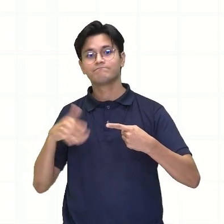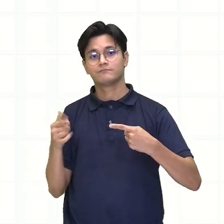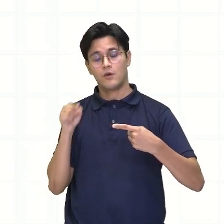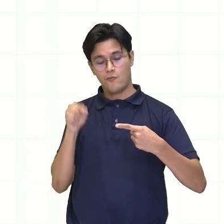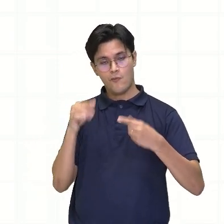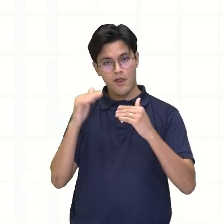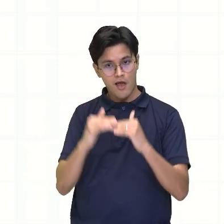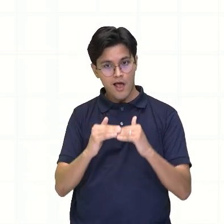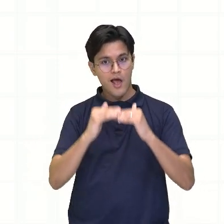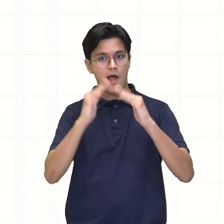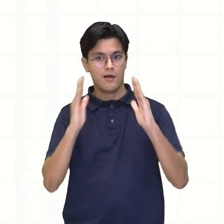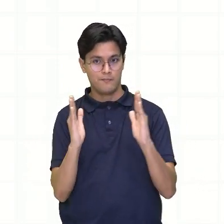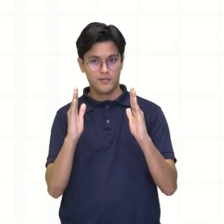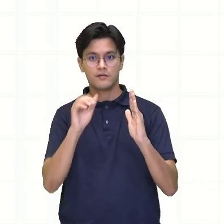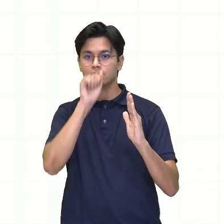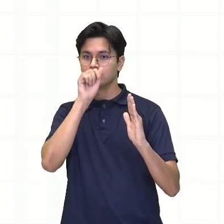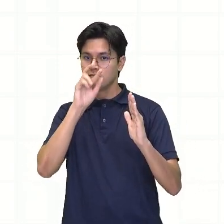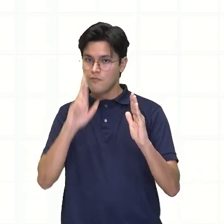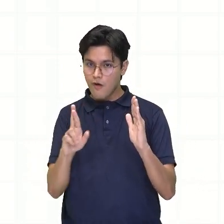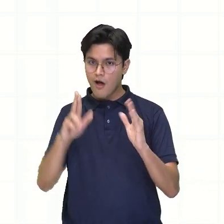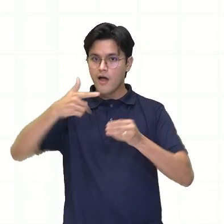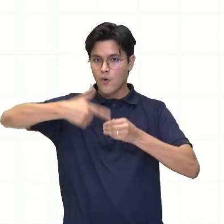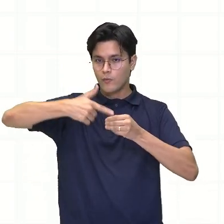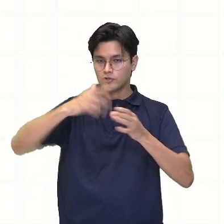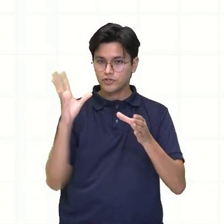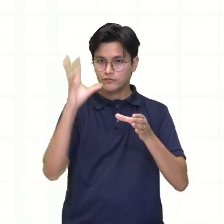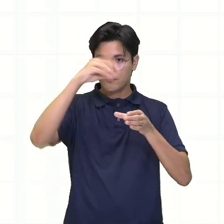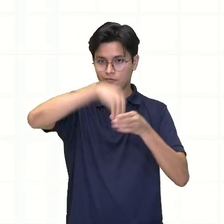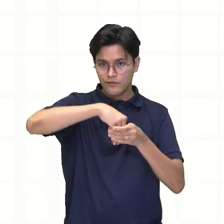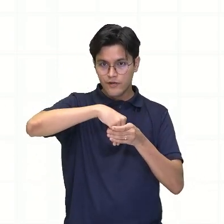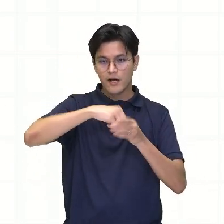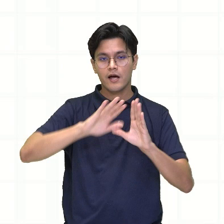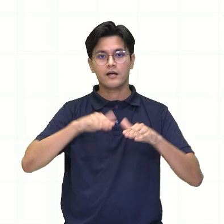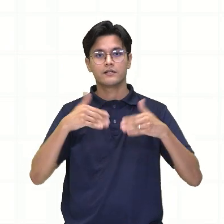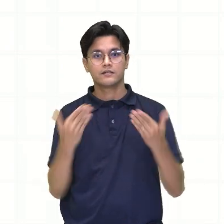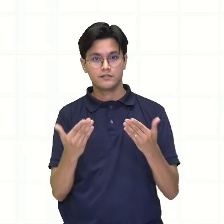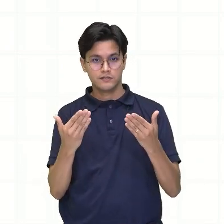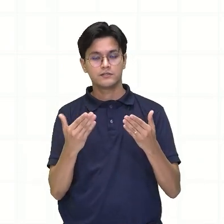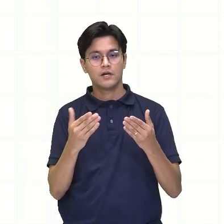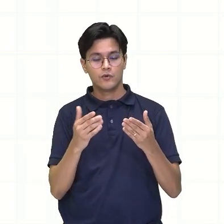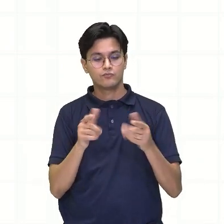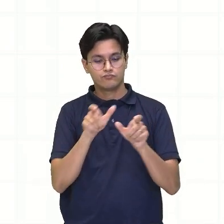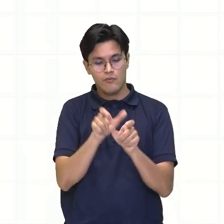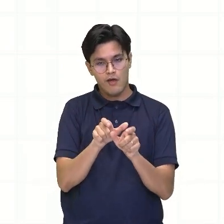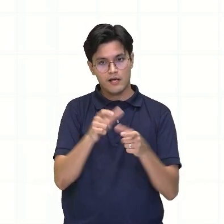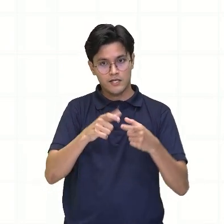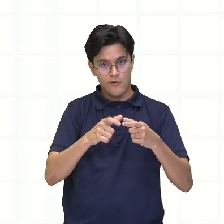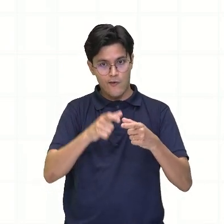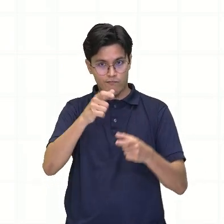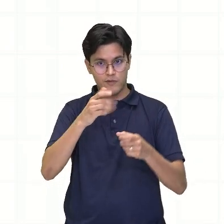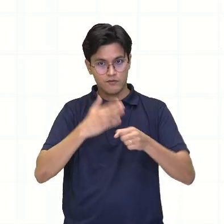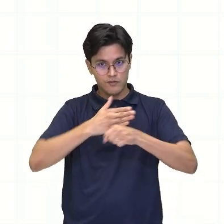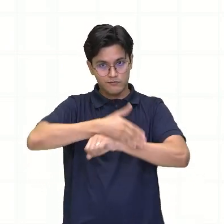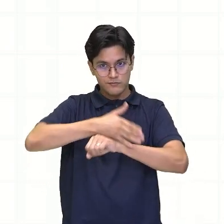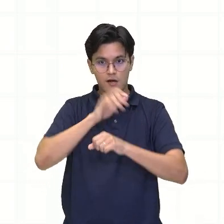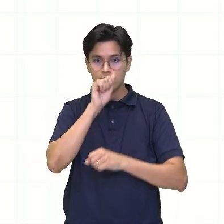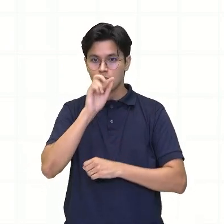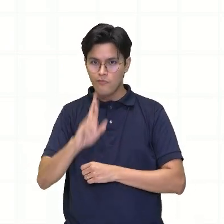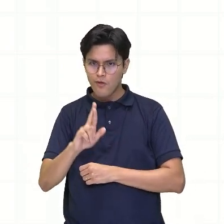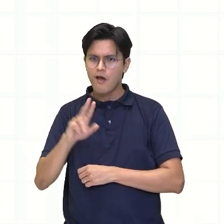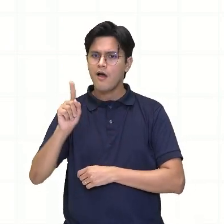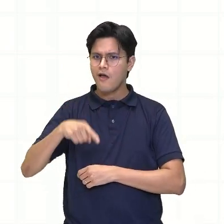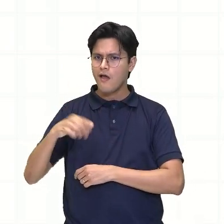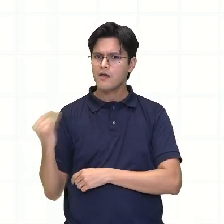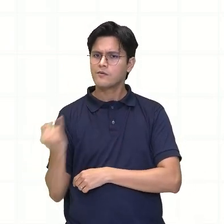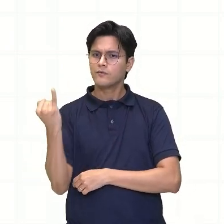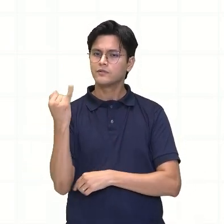esse combustível, tá? Aqui dentro. E aí essa entrada de ar ela é importante, né? Porque só vai